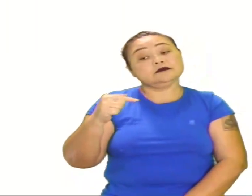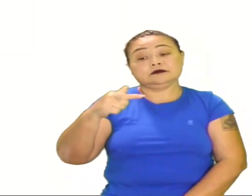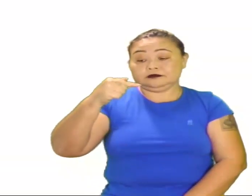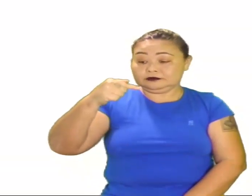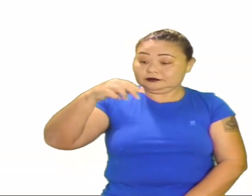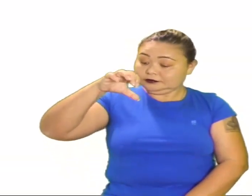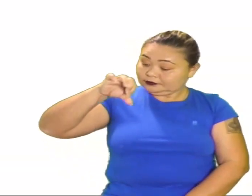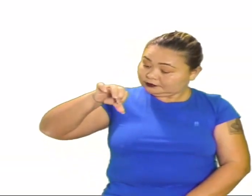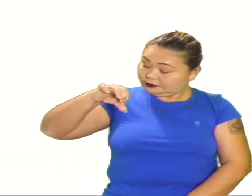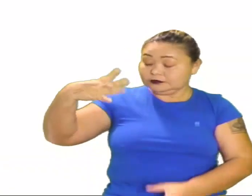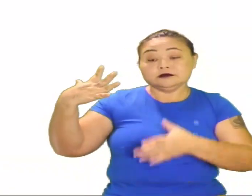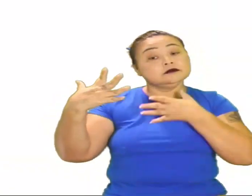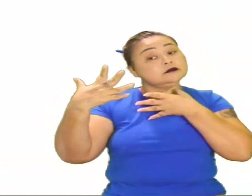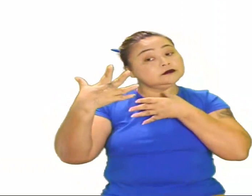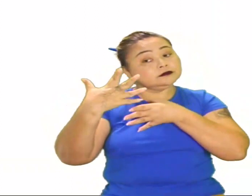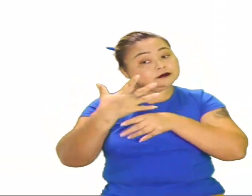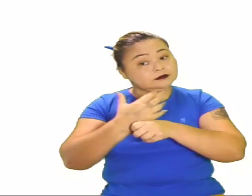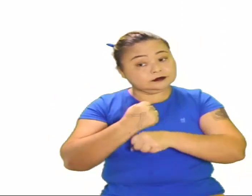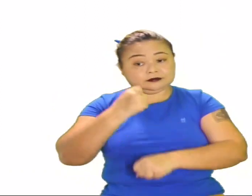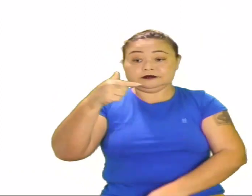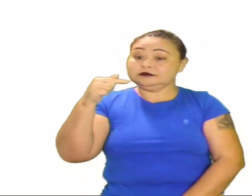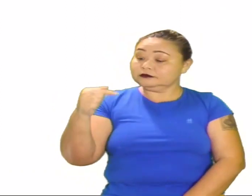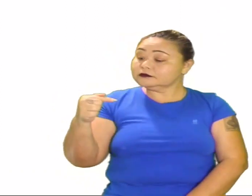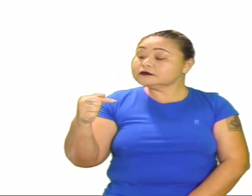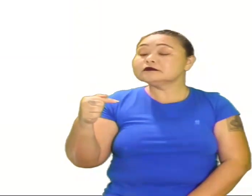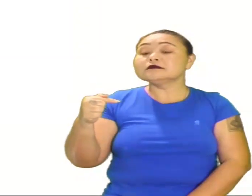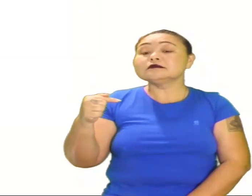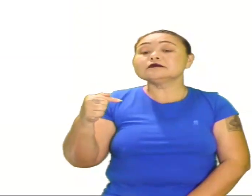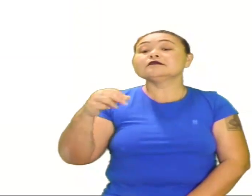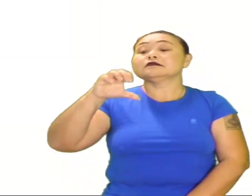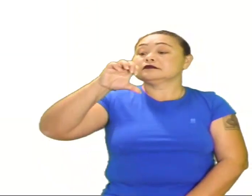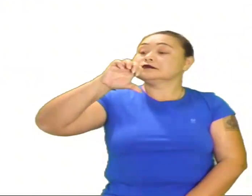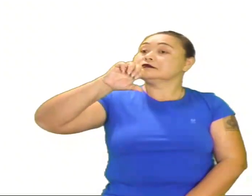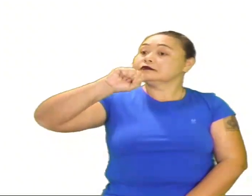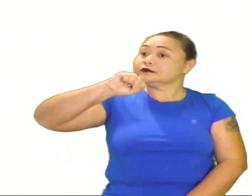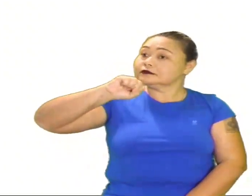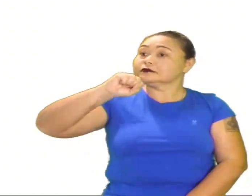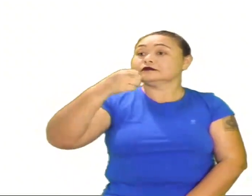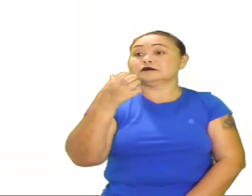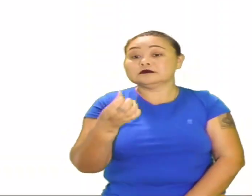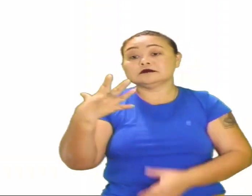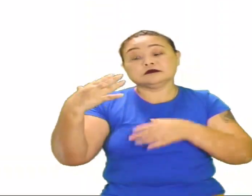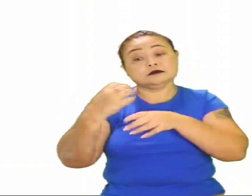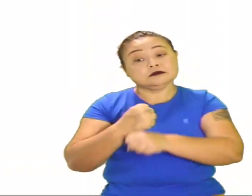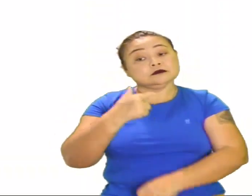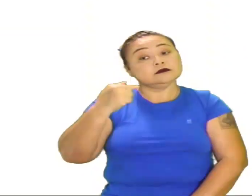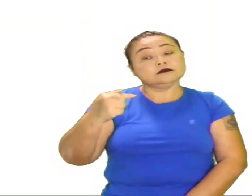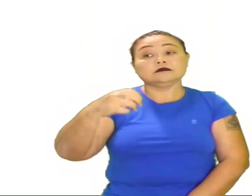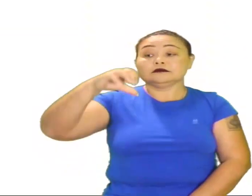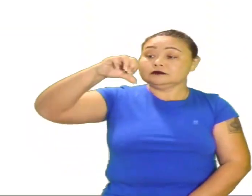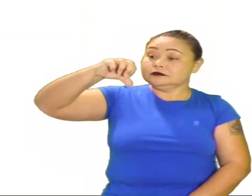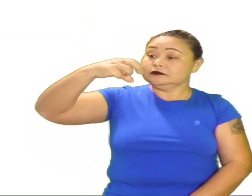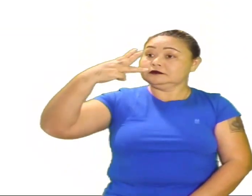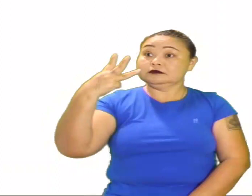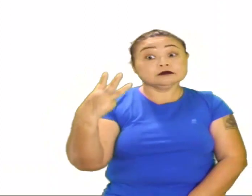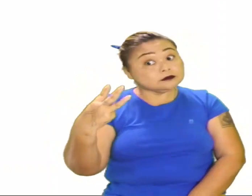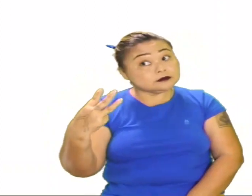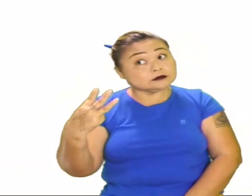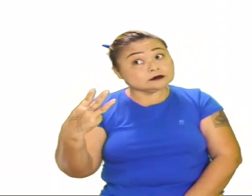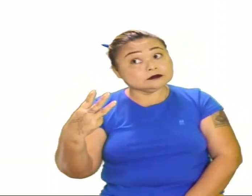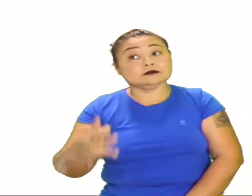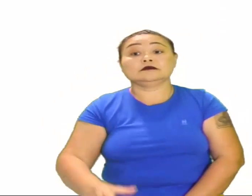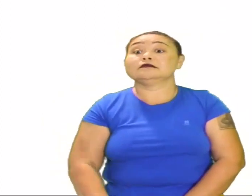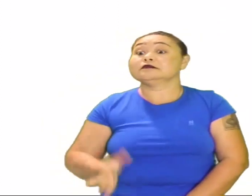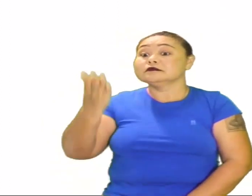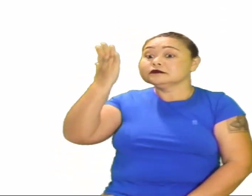7? 79. 79 mais 7? 86. E 86 mais 7?